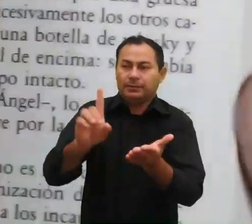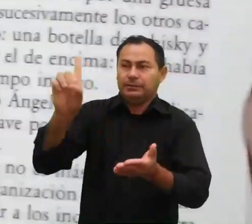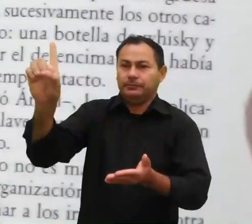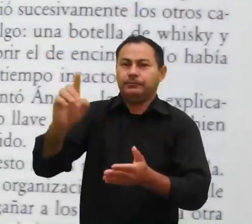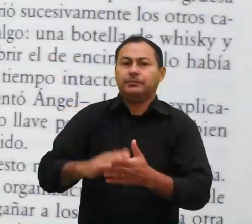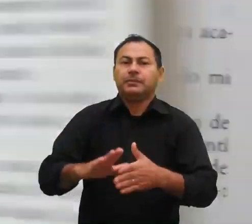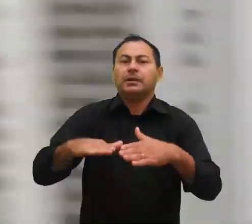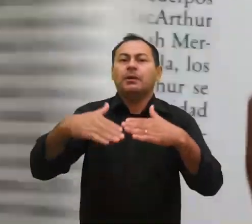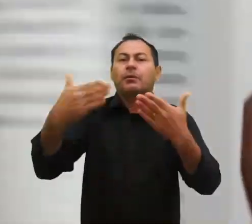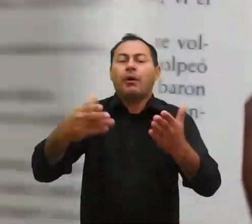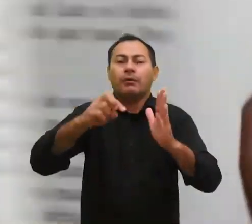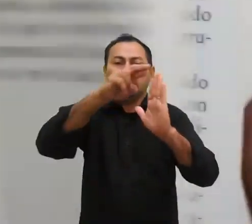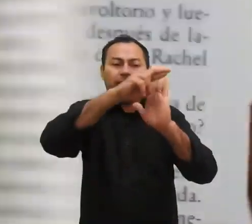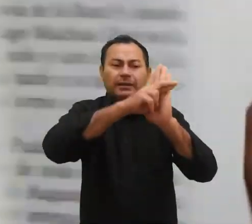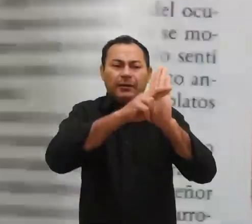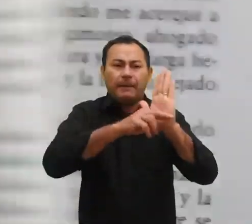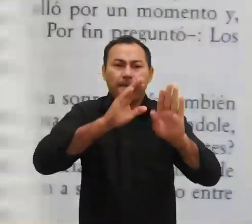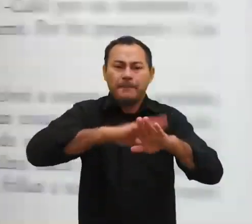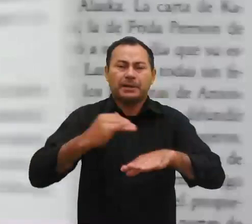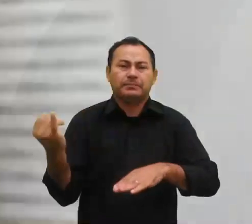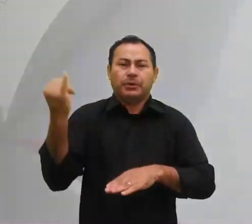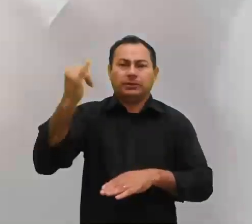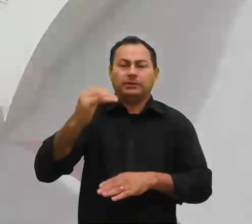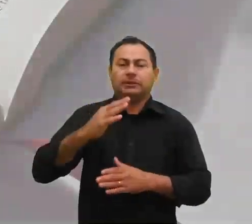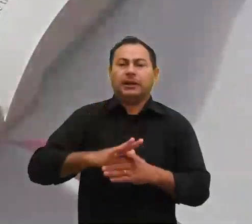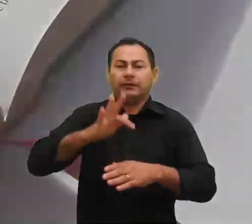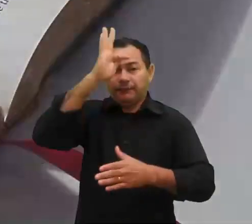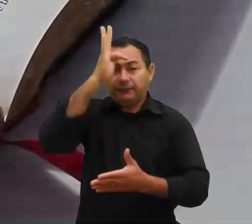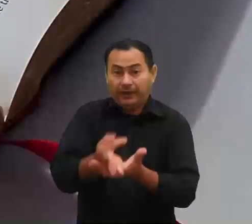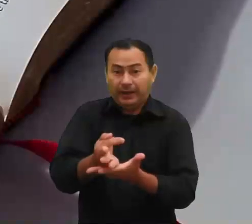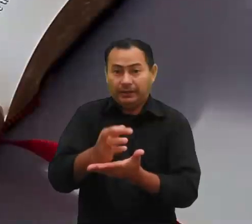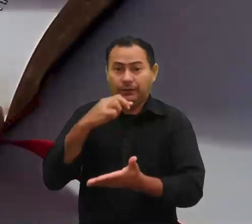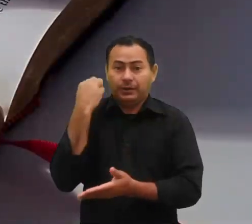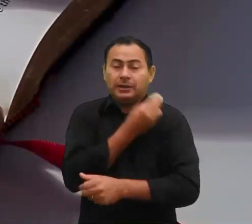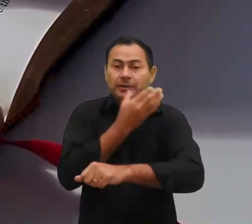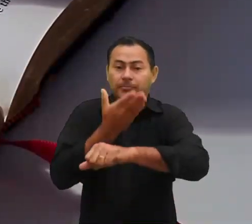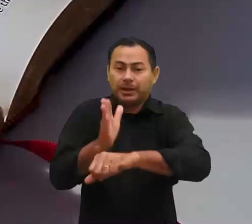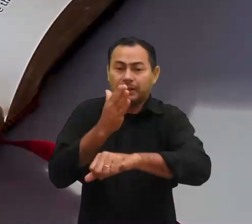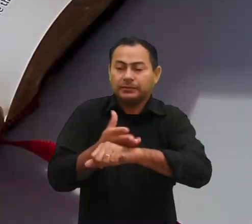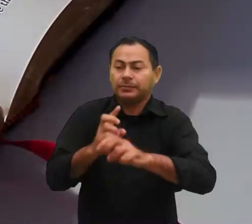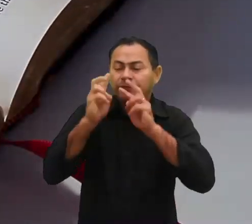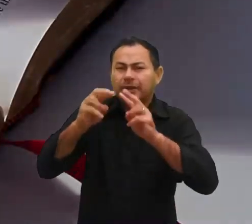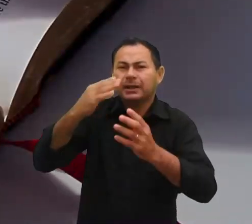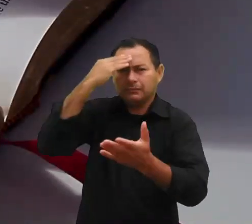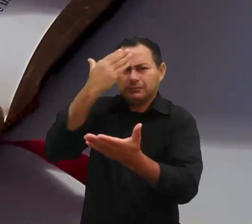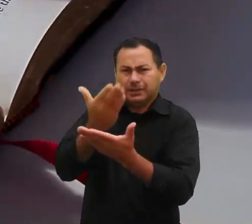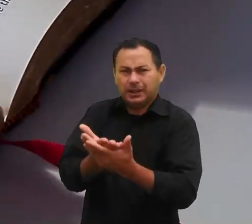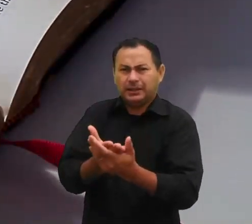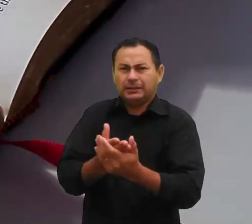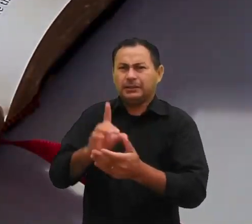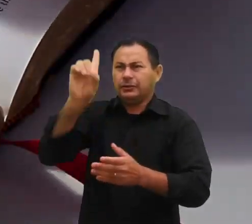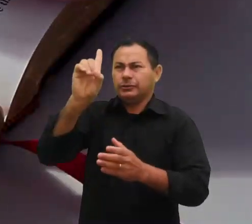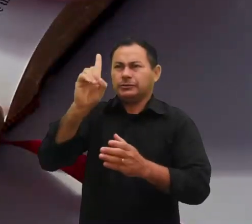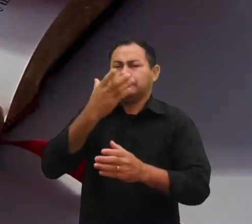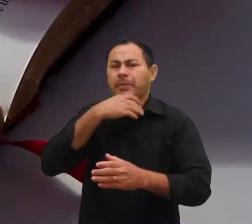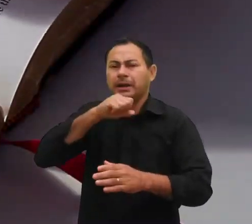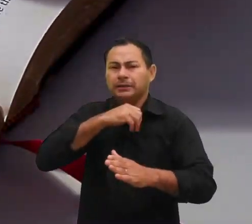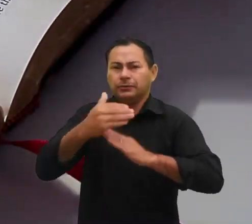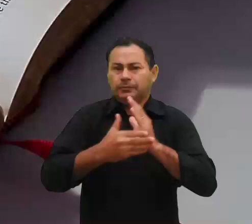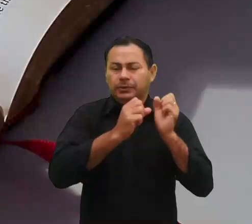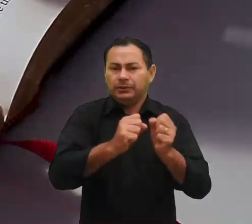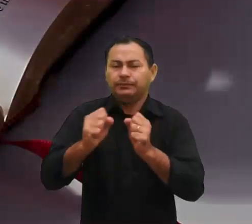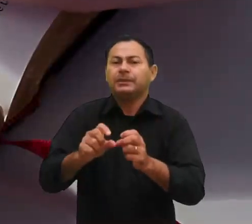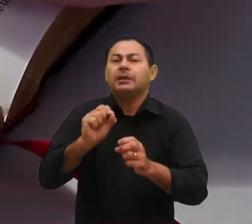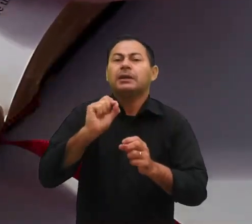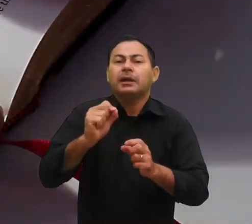Escrituras. Qual é a regra máxima da nossa fé e prática? Citando parte do credo cristão. Bom, quem determina